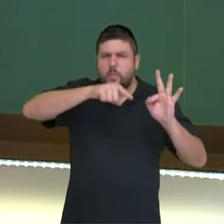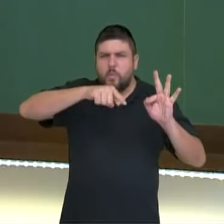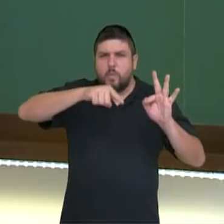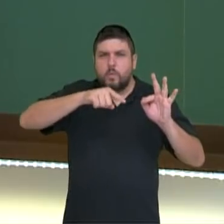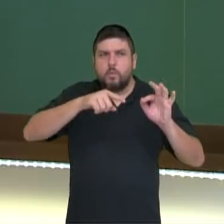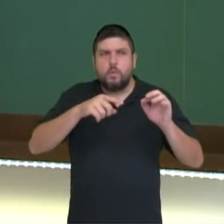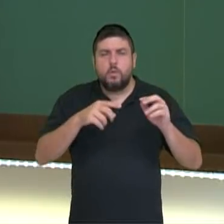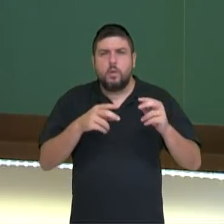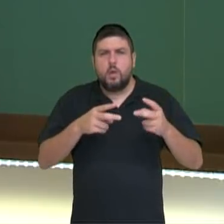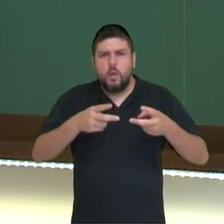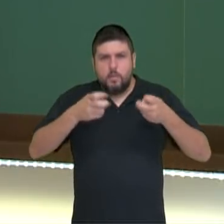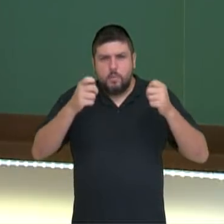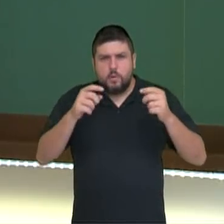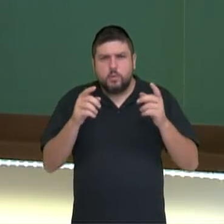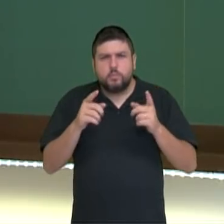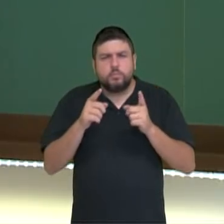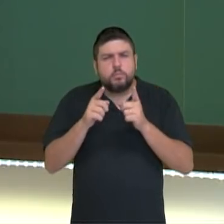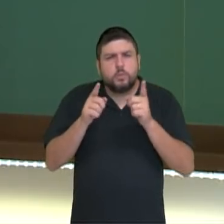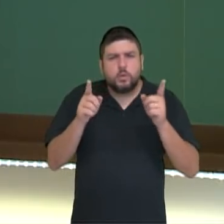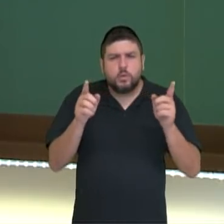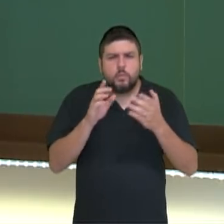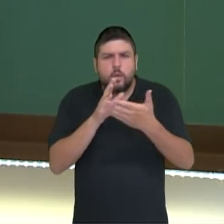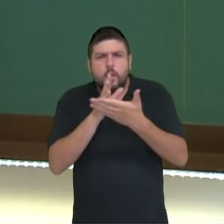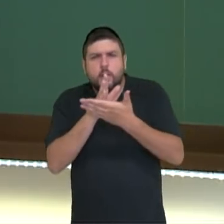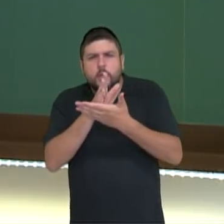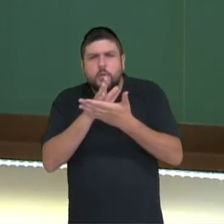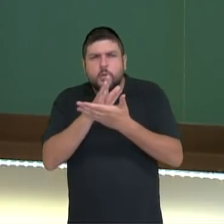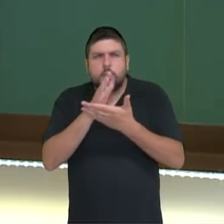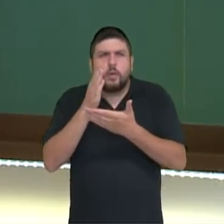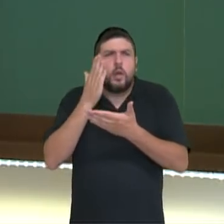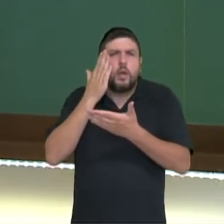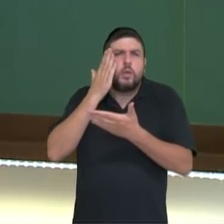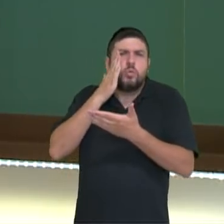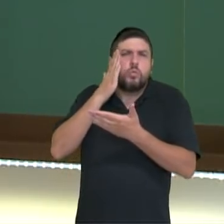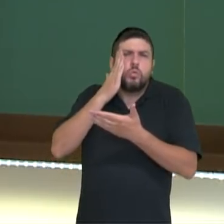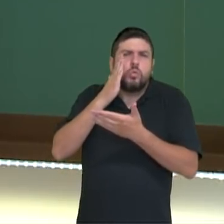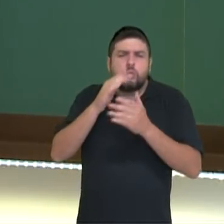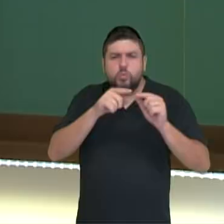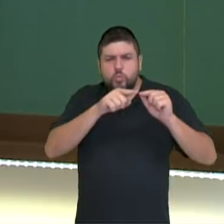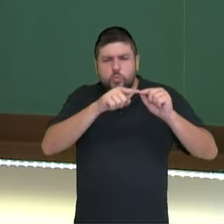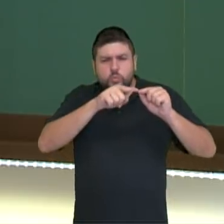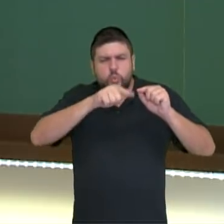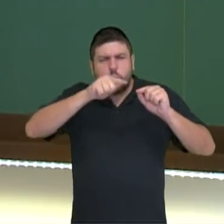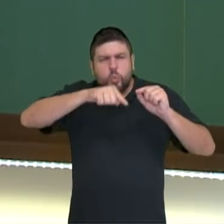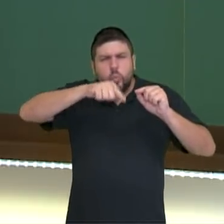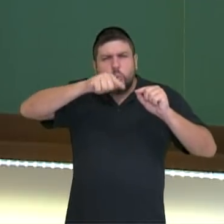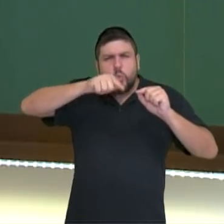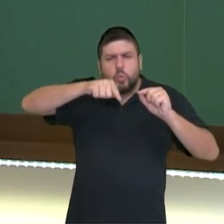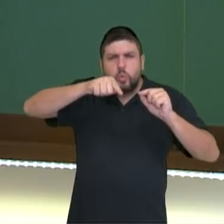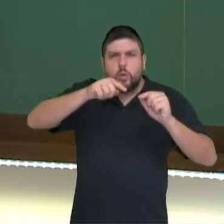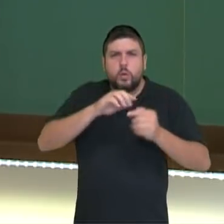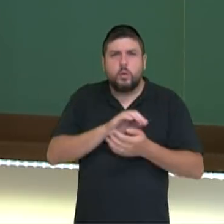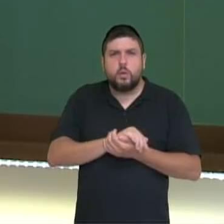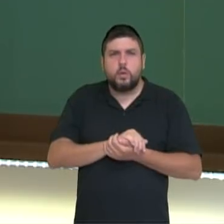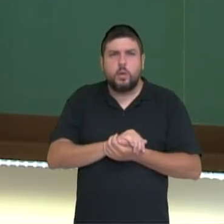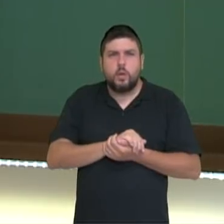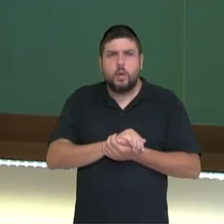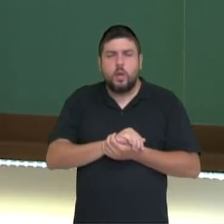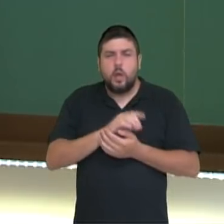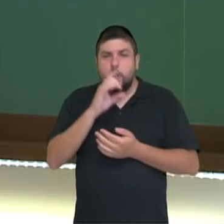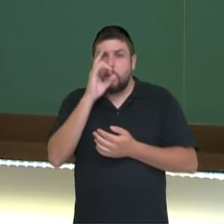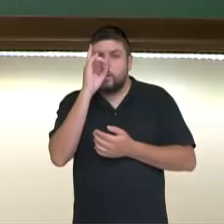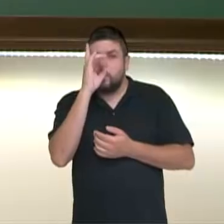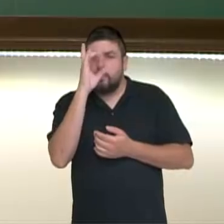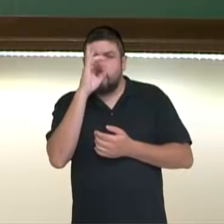meio nós temos alguns sons que são mais rápidos e alguns